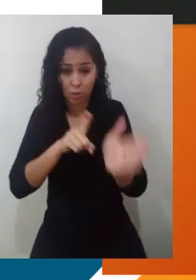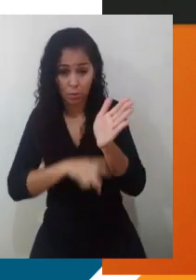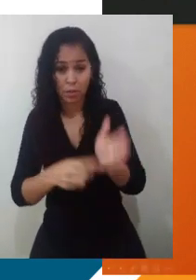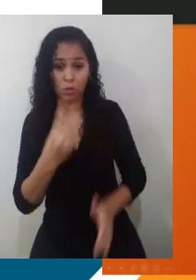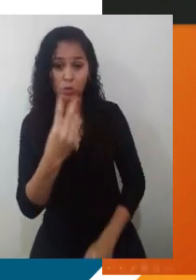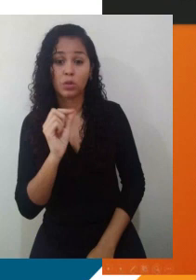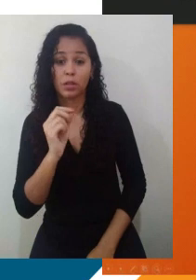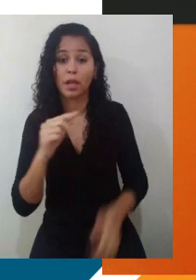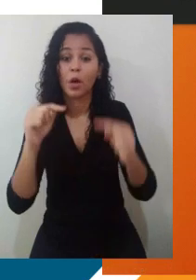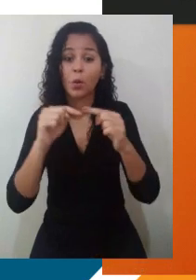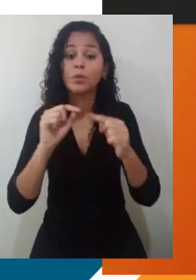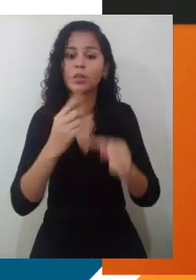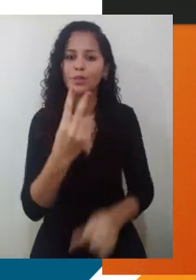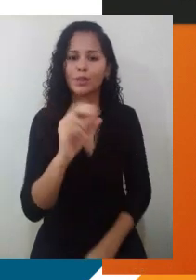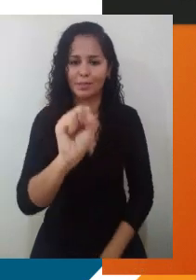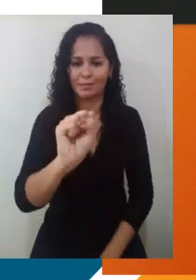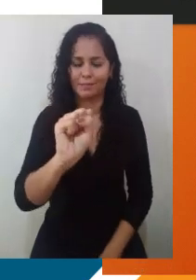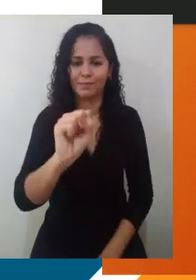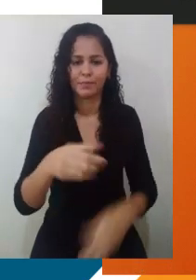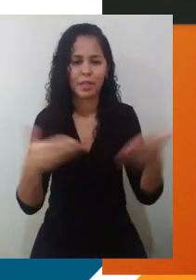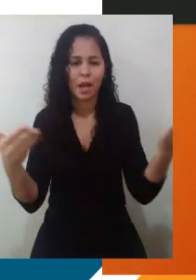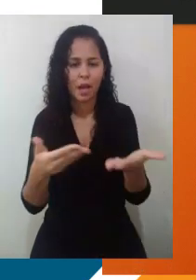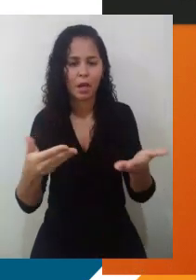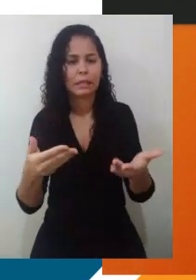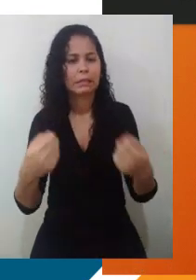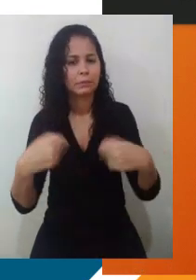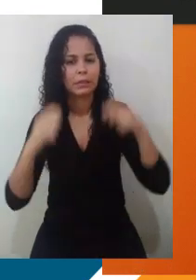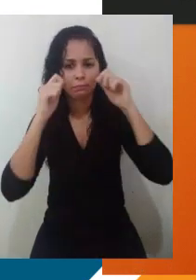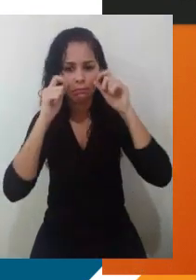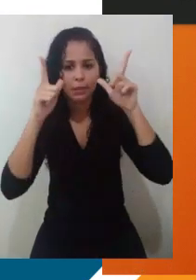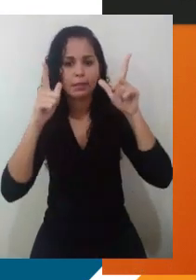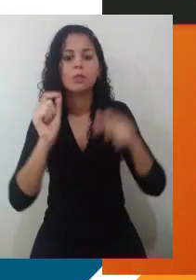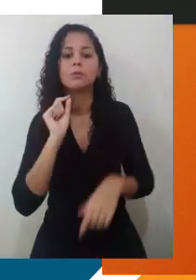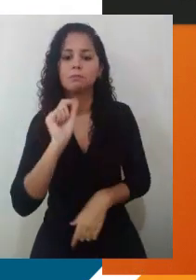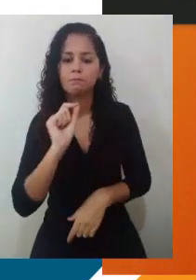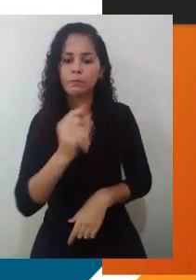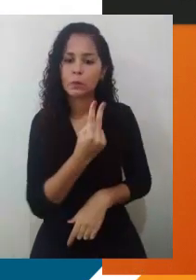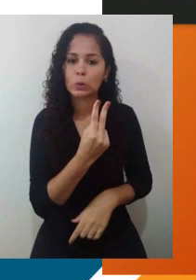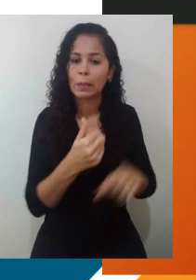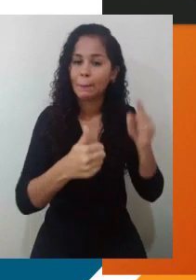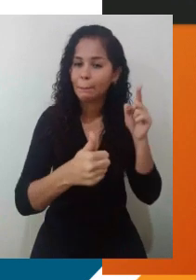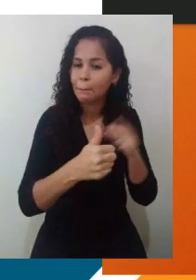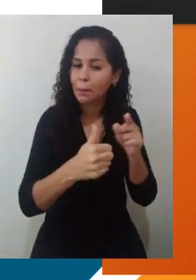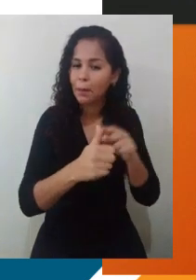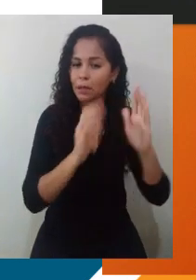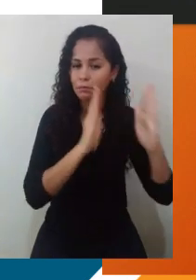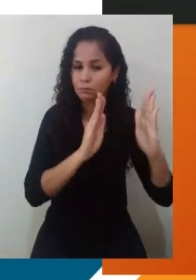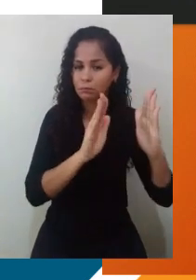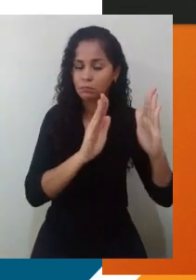2s. Nesse ponto, vale a pena, mais uma vez, chamar a atenção para o fato de que o 2 é o primeiro termo da progressão e